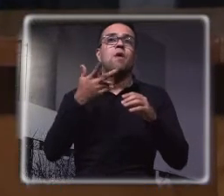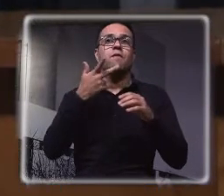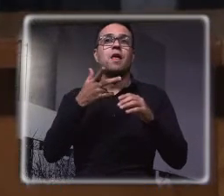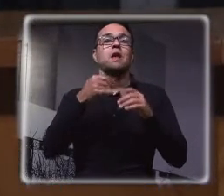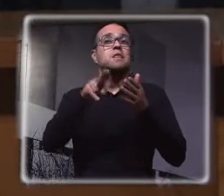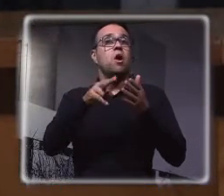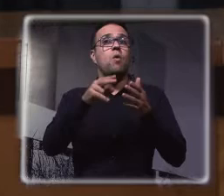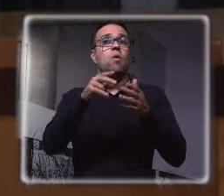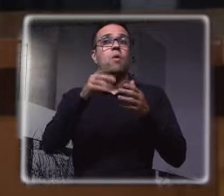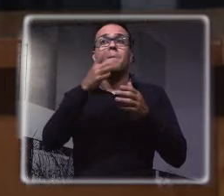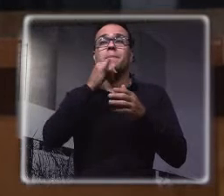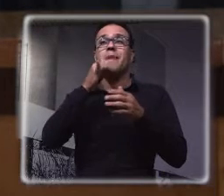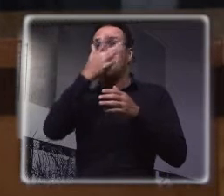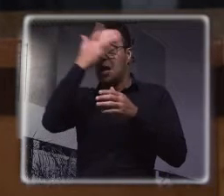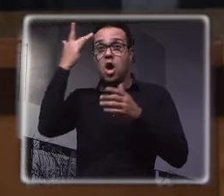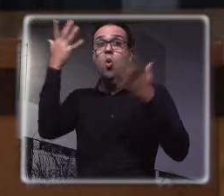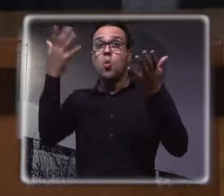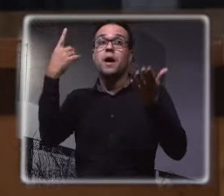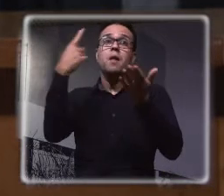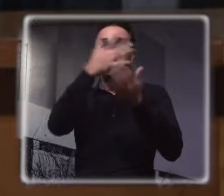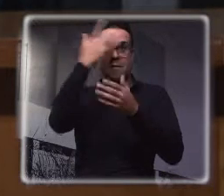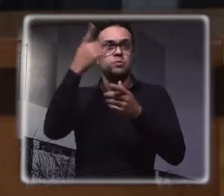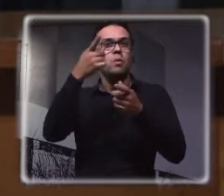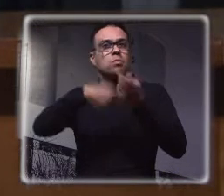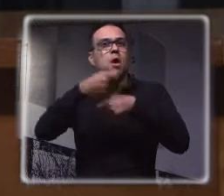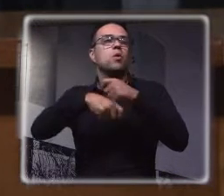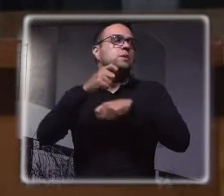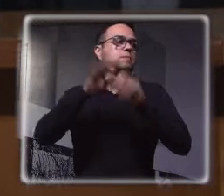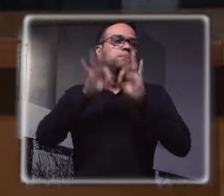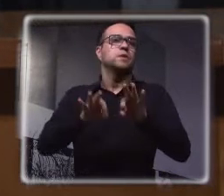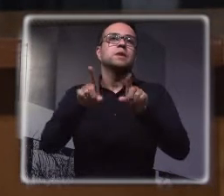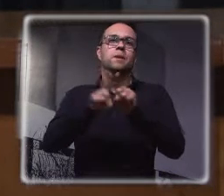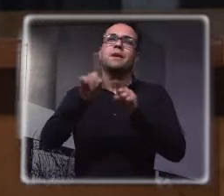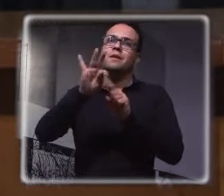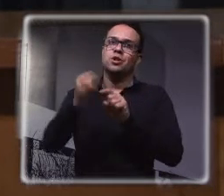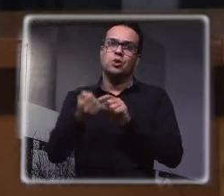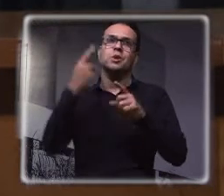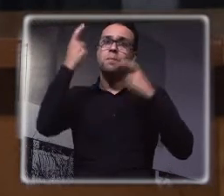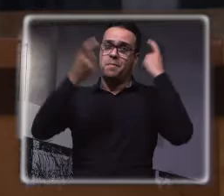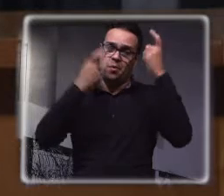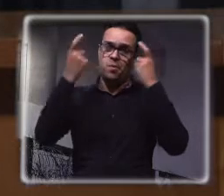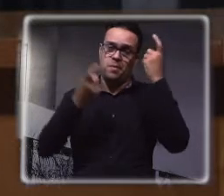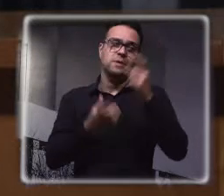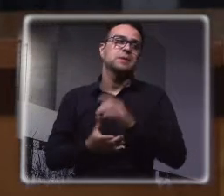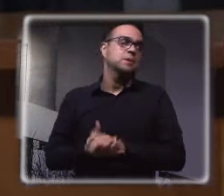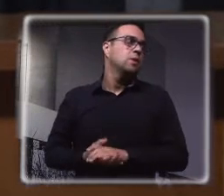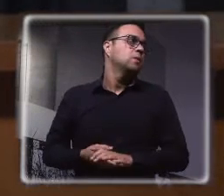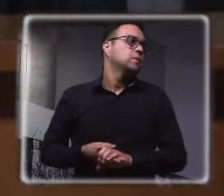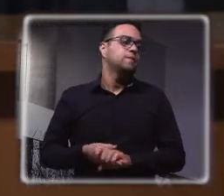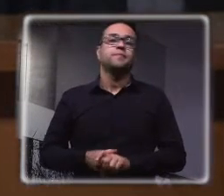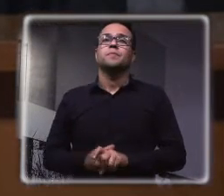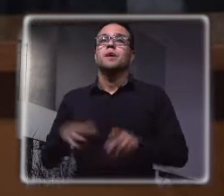mandem mensageiros para as audiências, eu quero negociadores. E aí o tribunal também se preocupa com isso. Nós realizamos workshops para